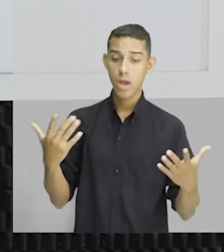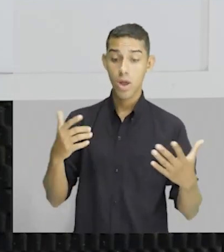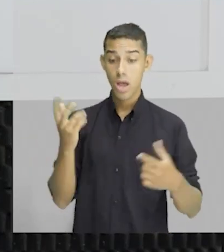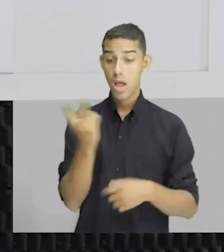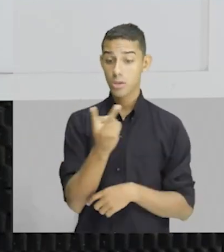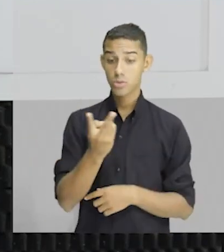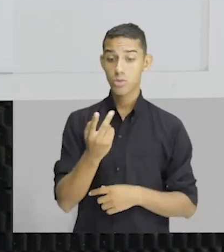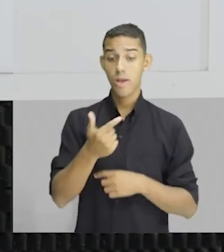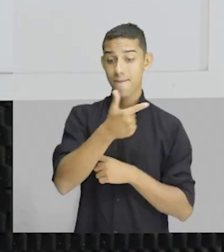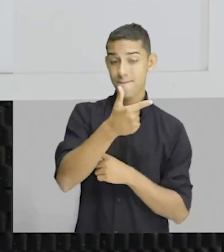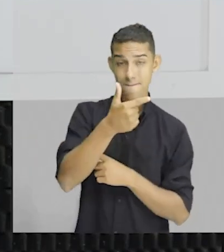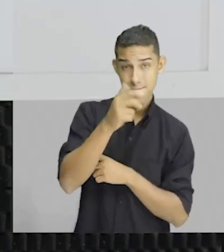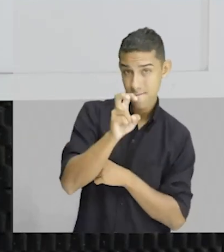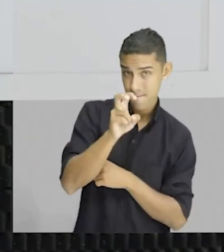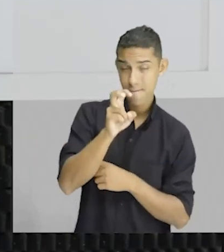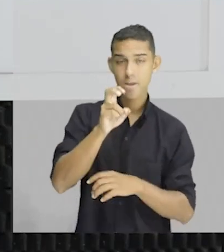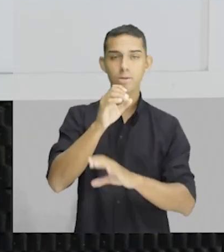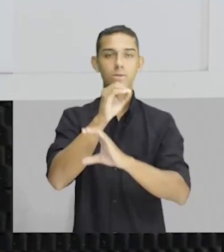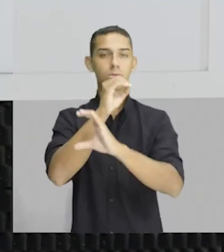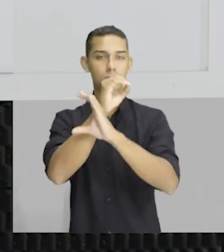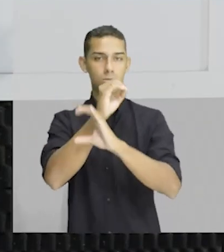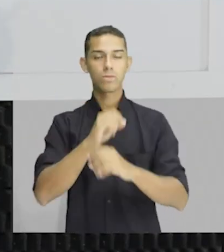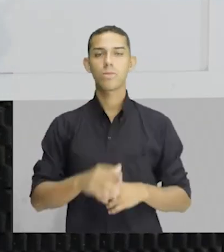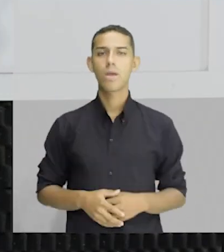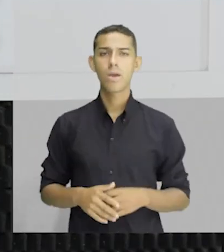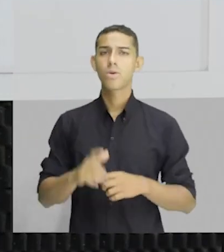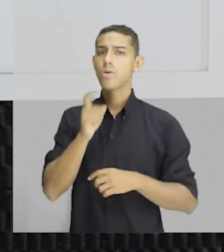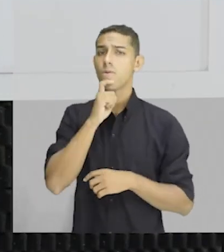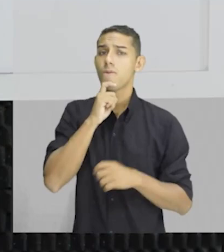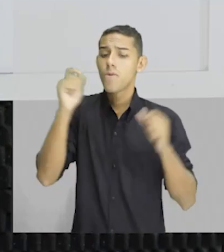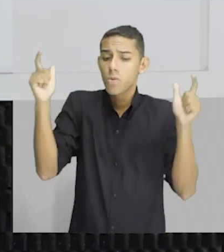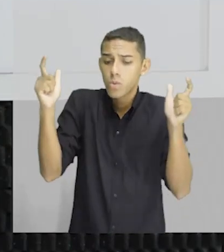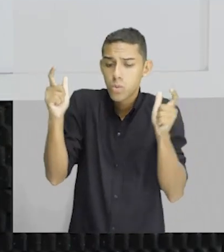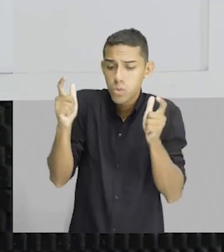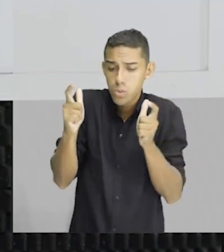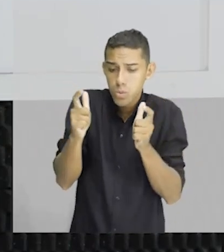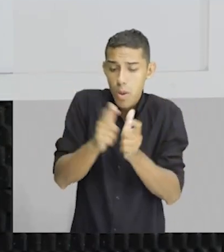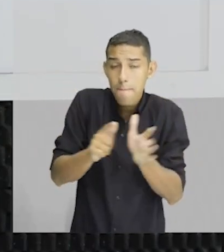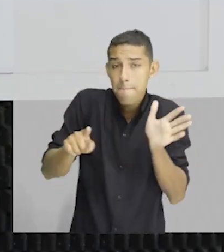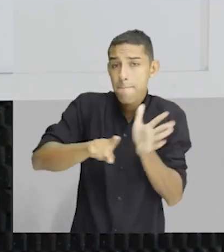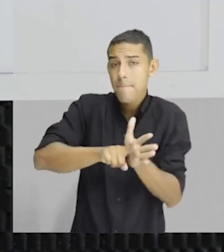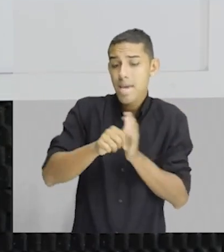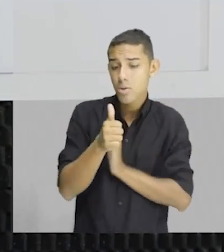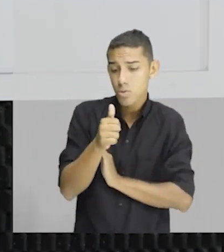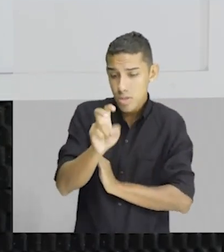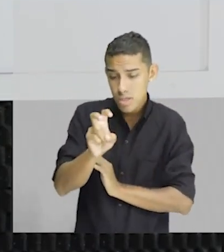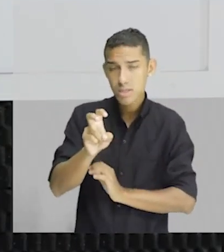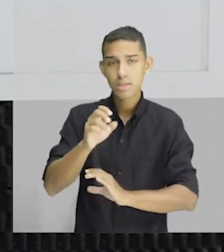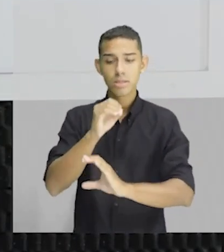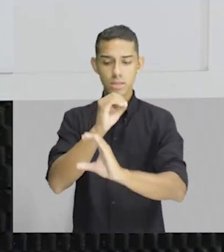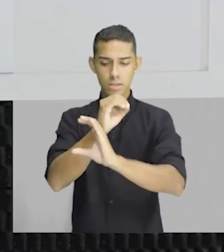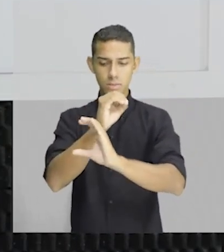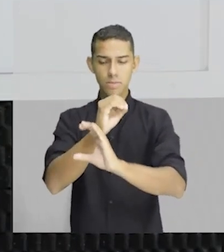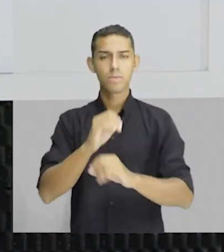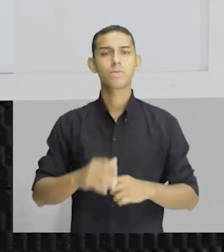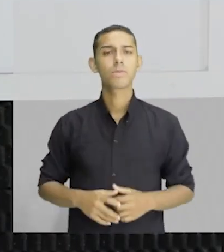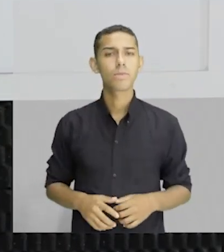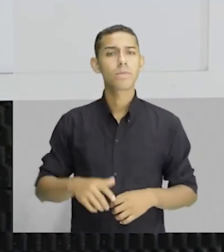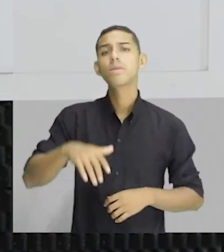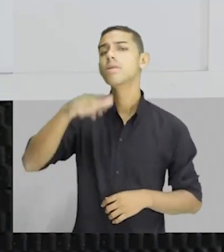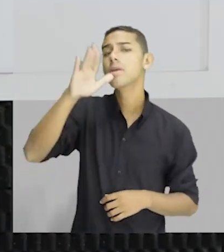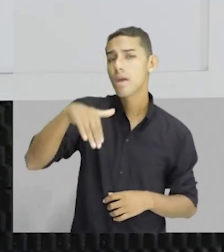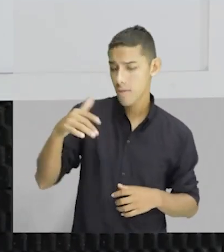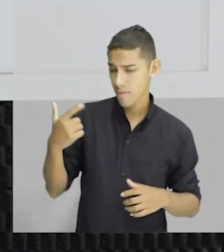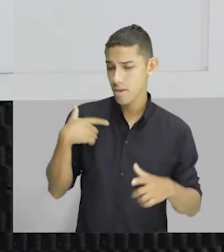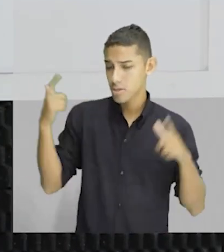a menos 15 graus Celsius, elas vão diminuir muito de tamanho. Quem vai diminuir mais de